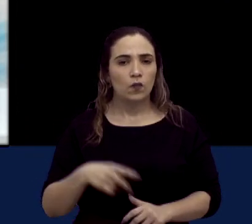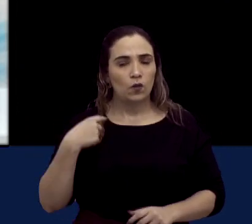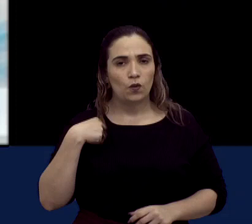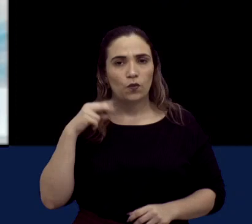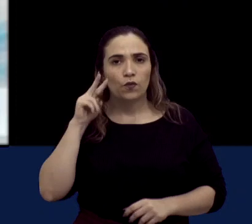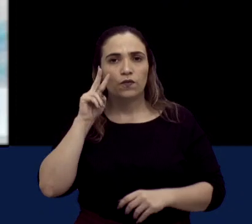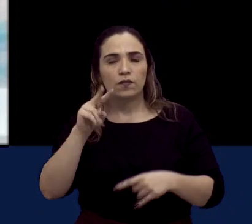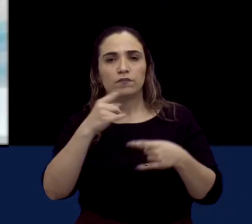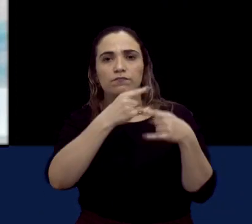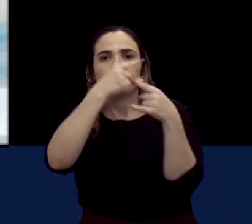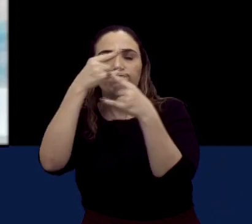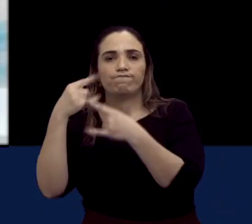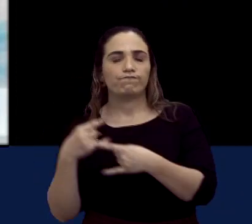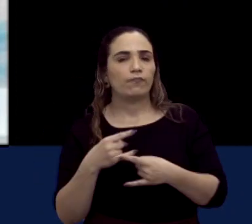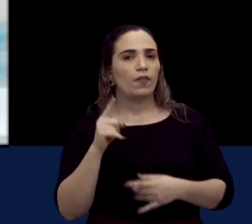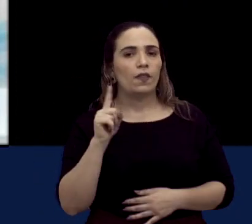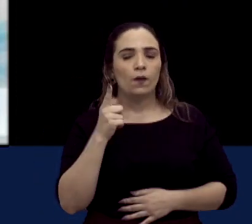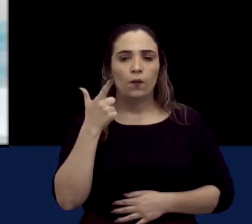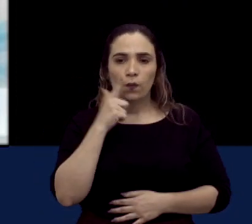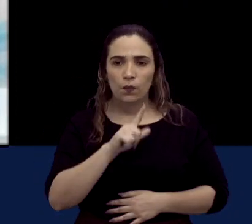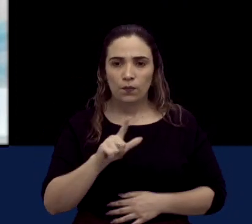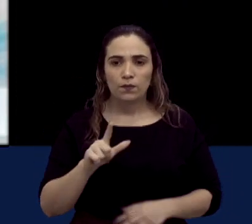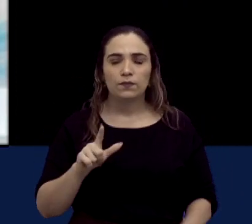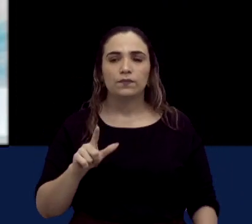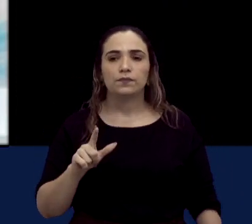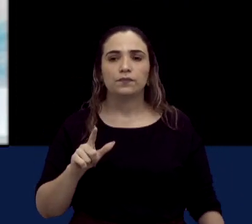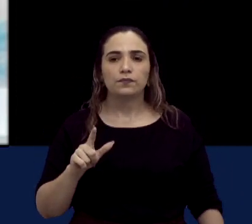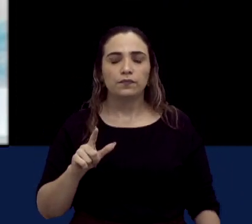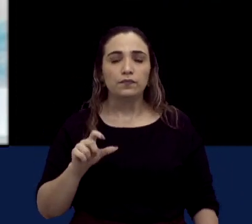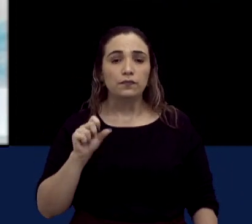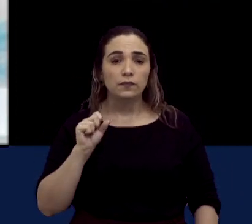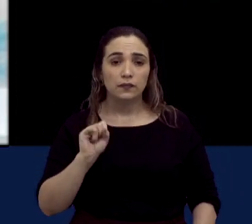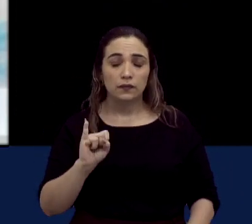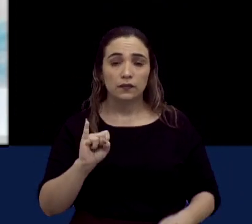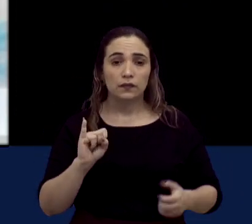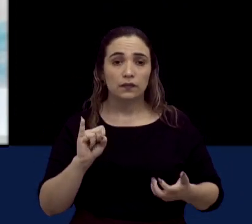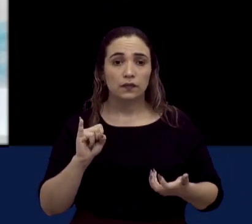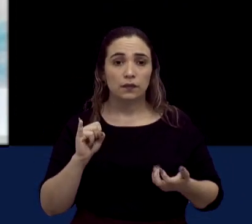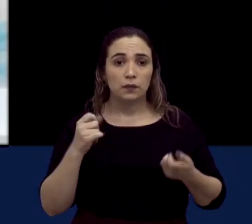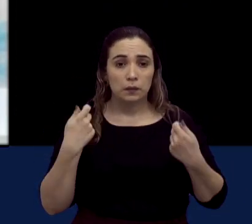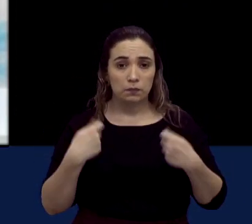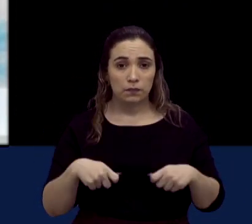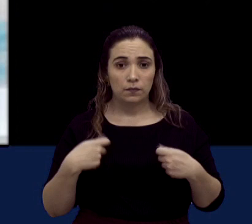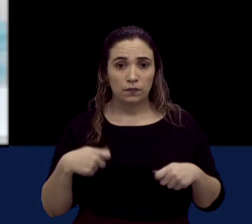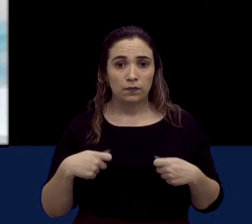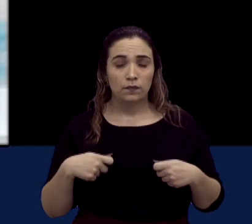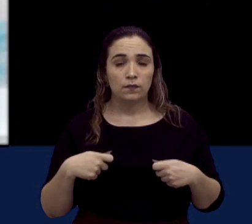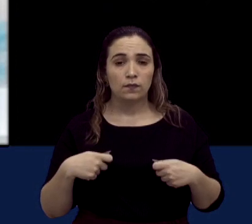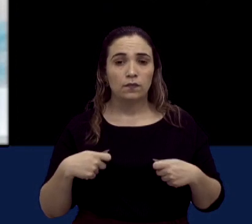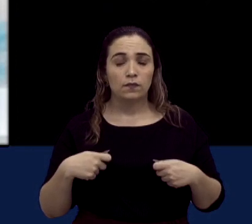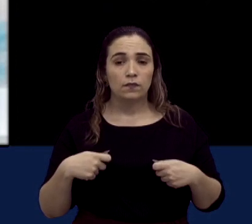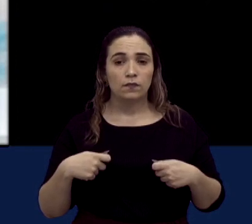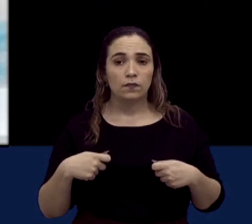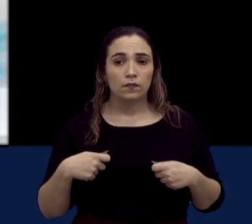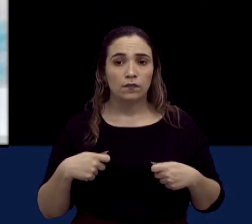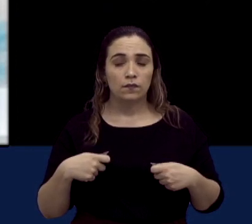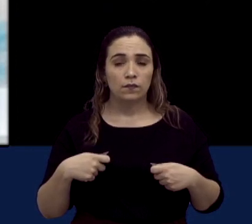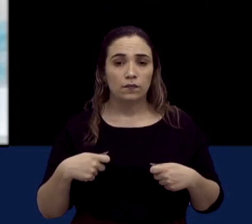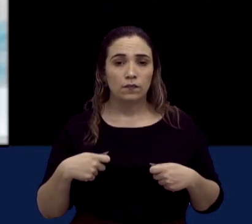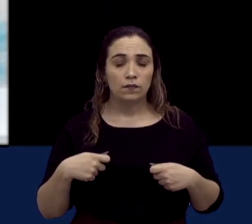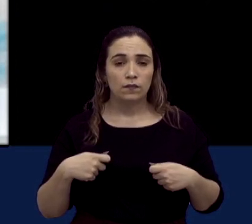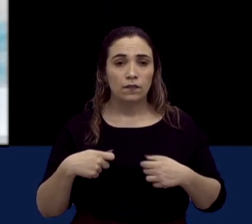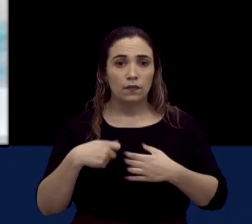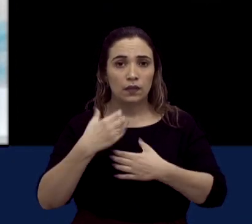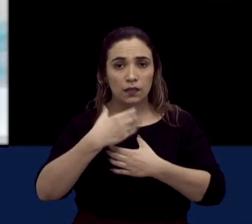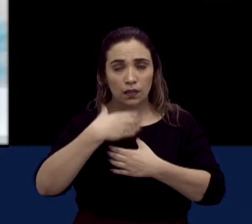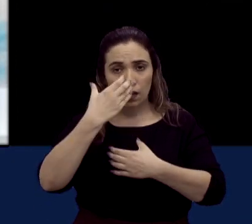vocês, assim, a não ser pelo celular, mas qualquer coisa aí vocês sabem, se quiser me dar algum recado